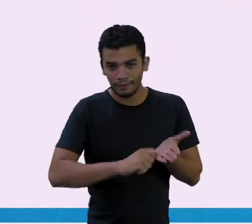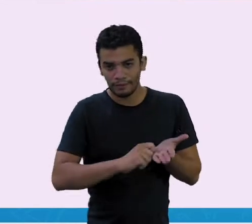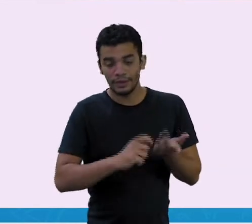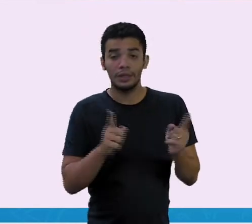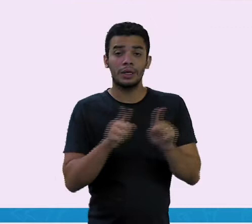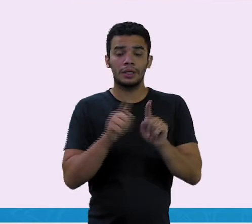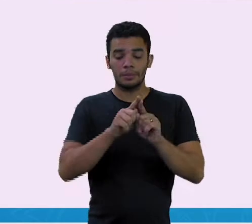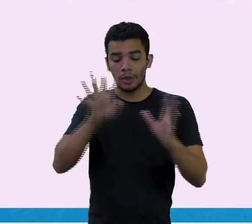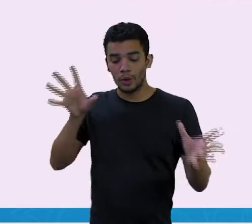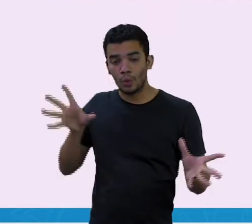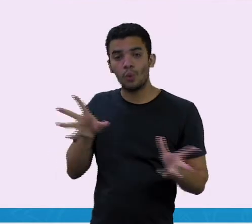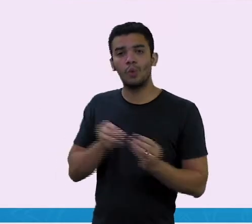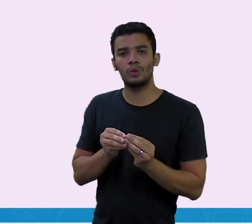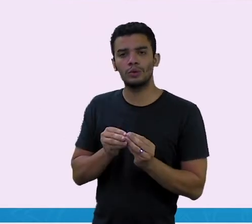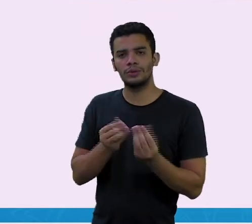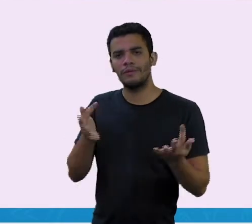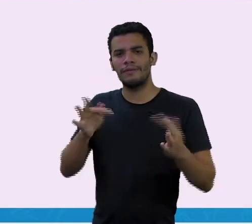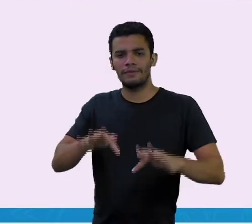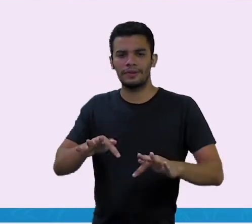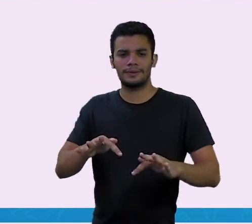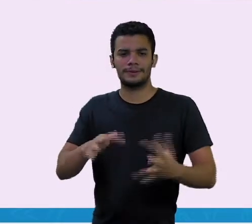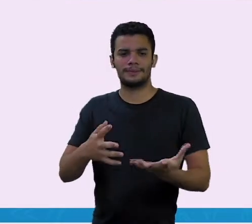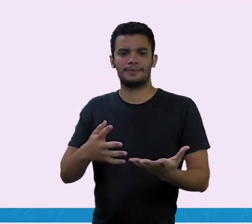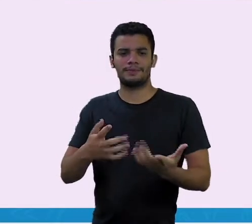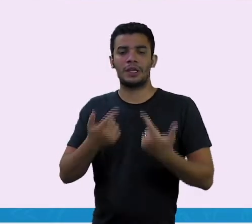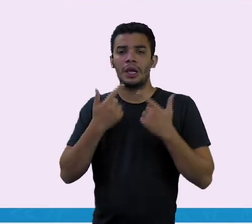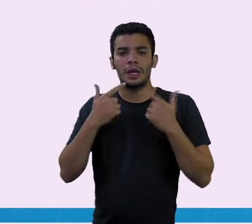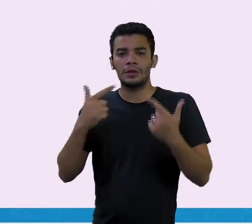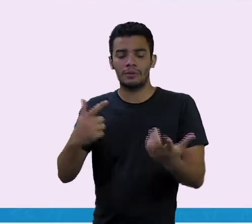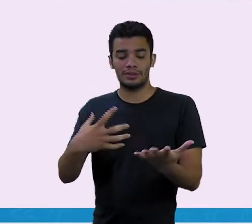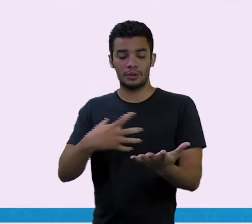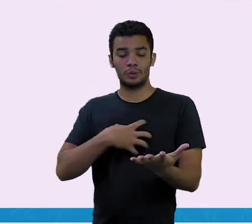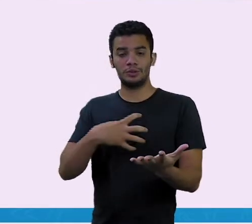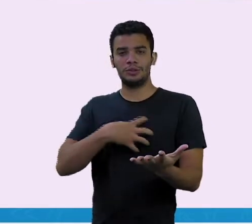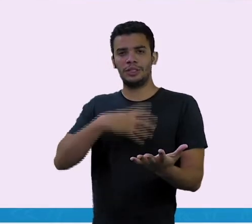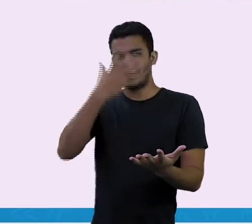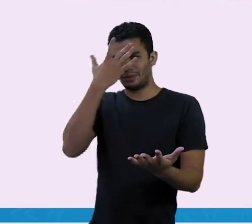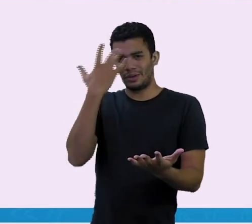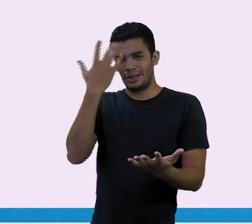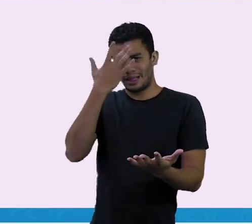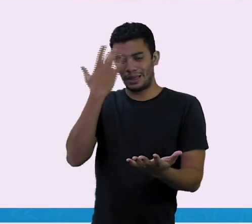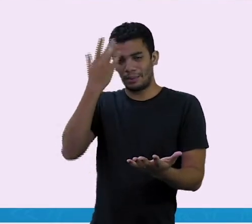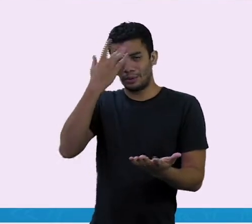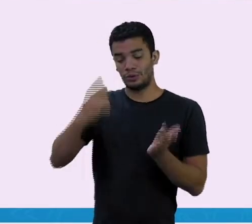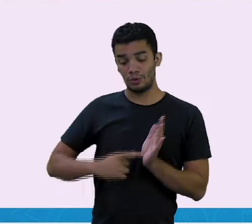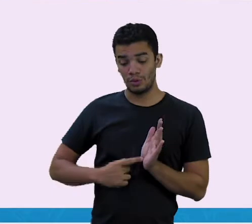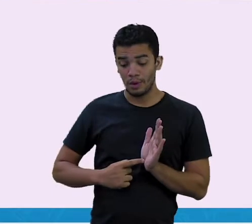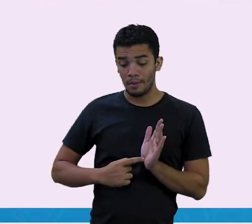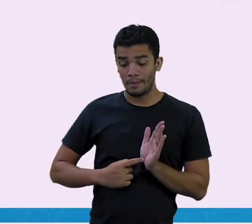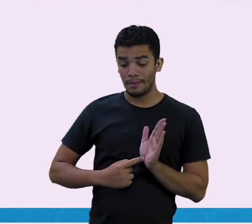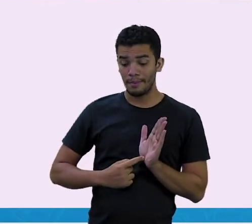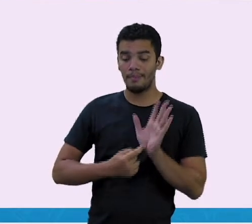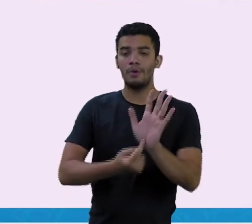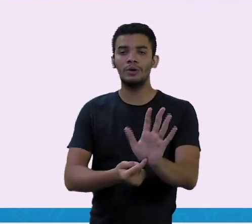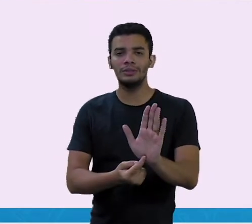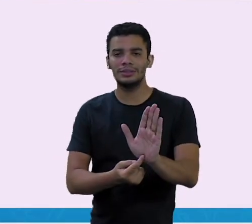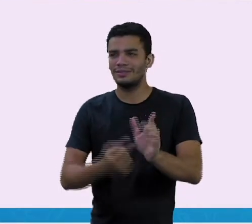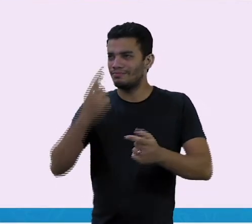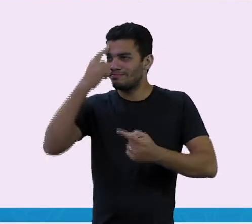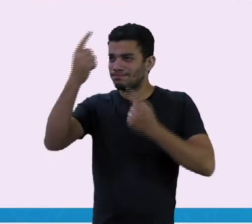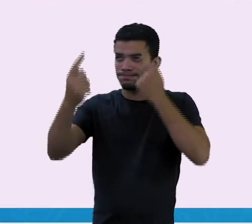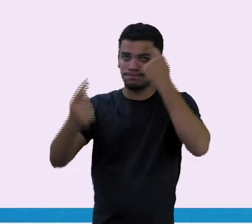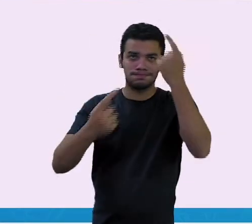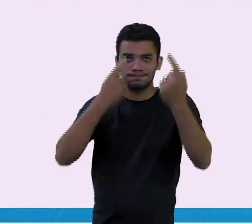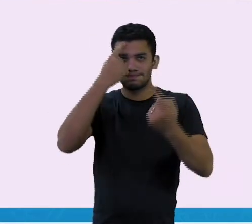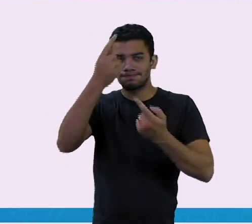homem comunica suas ideias, seus sentimentos, podendo ser escrita ou falada.